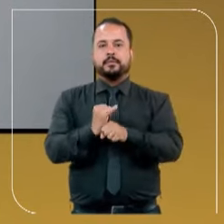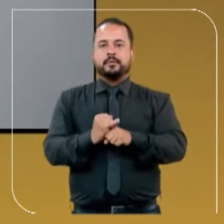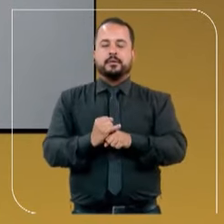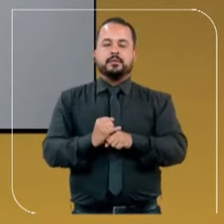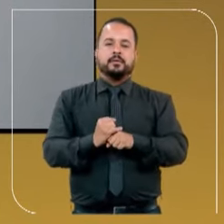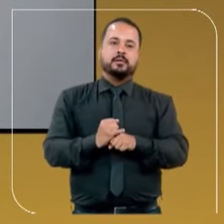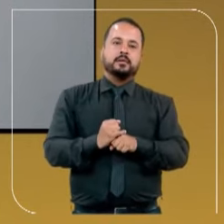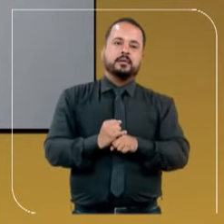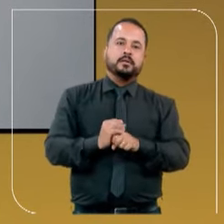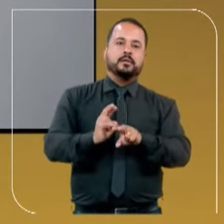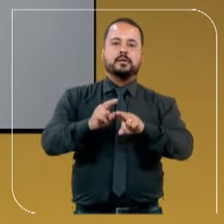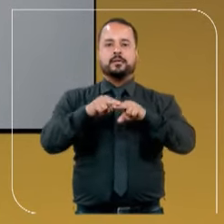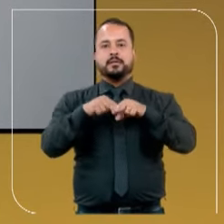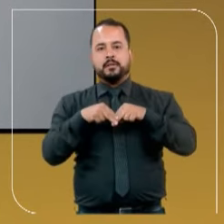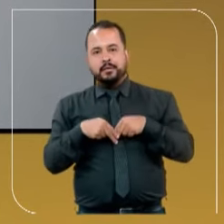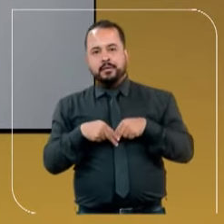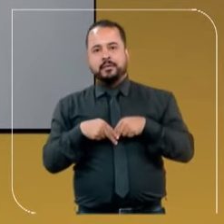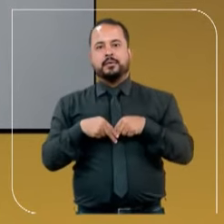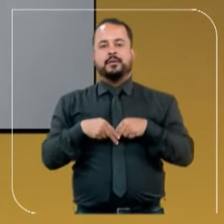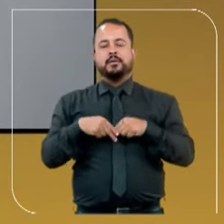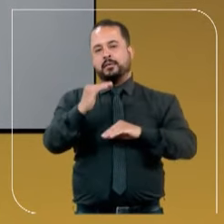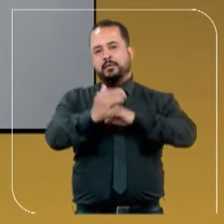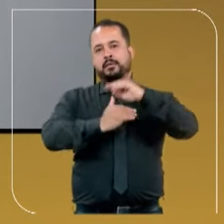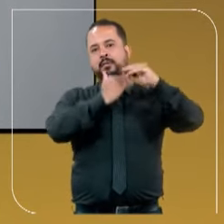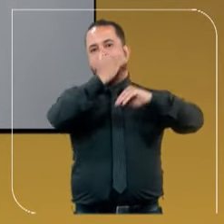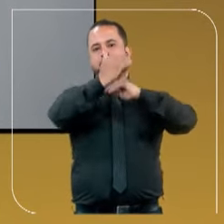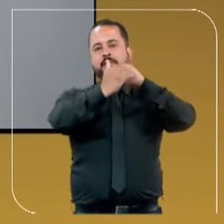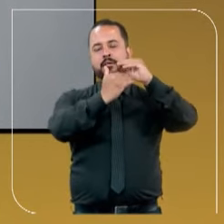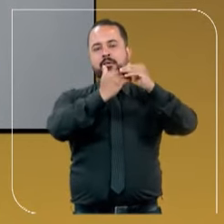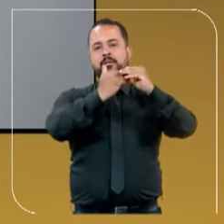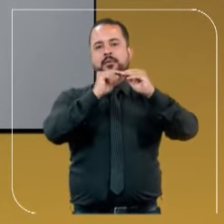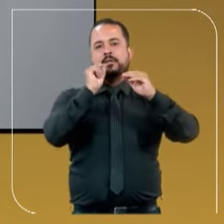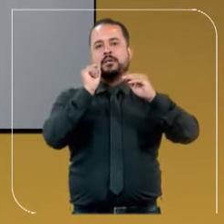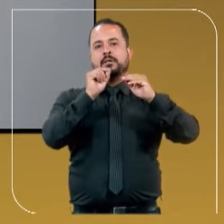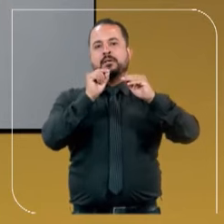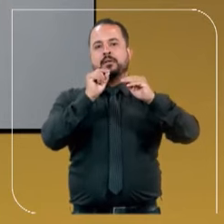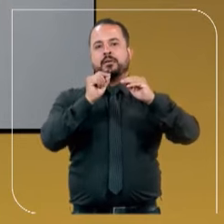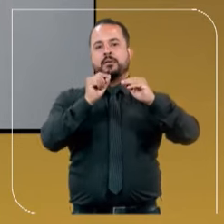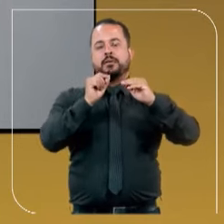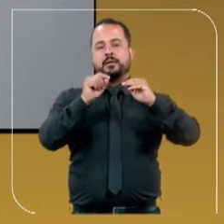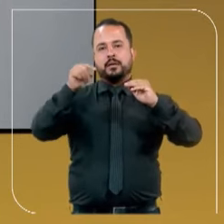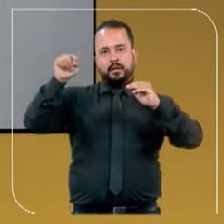um avanço na qualificação e na formação dos juízes nacionais.